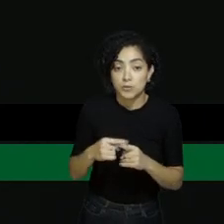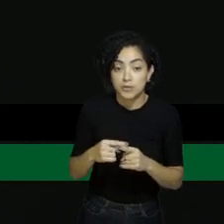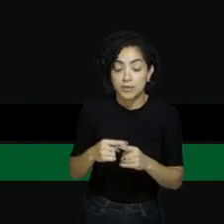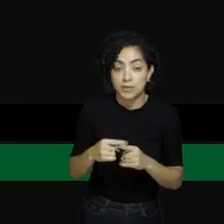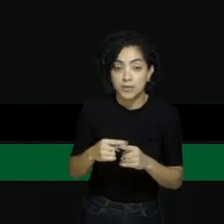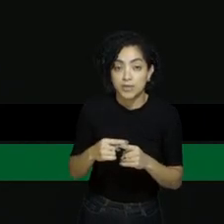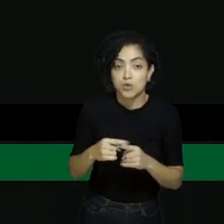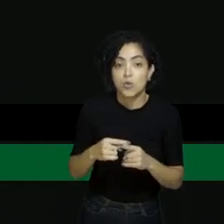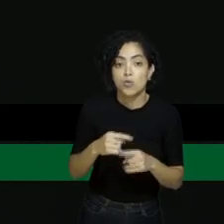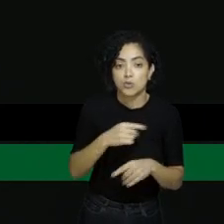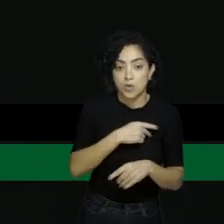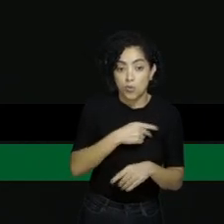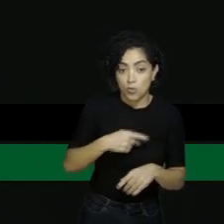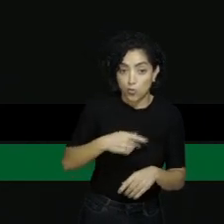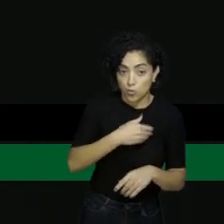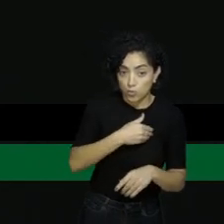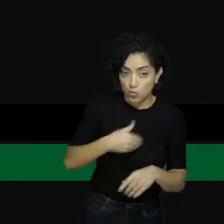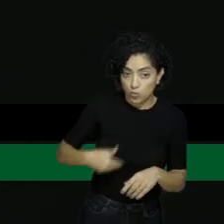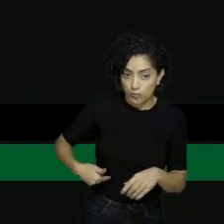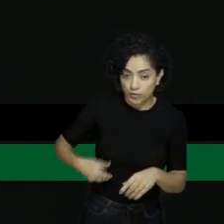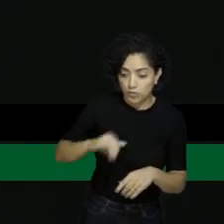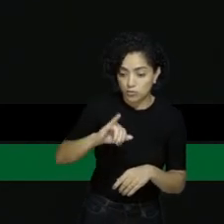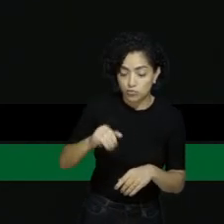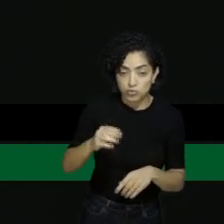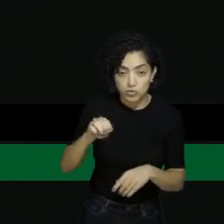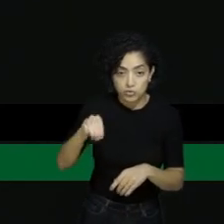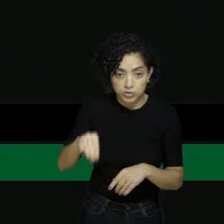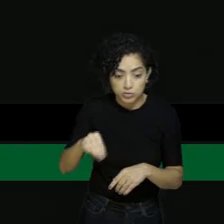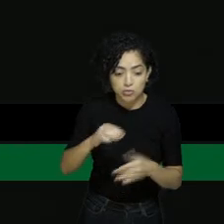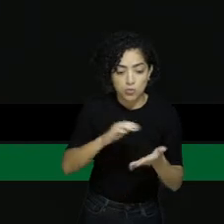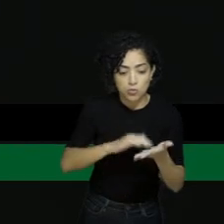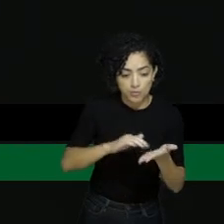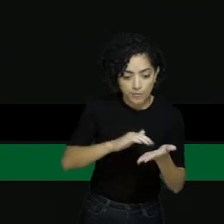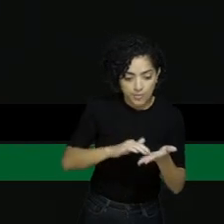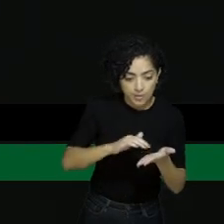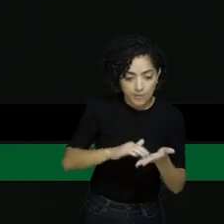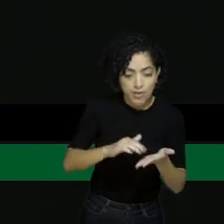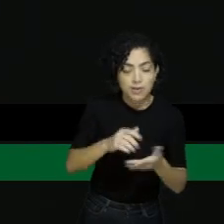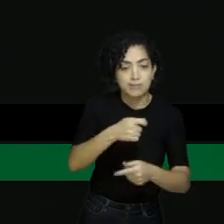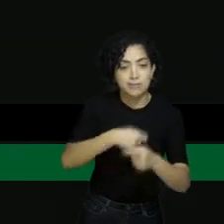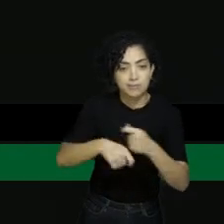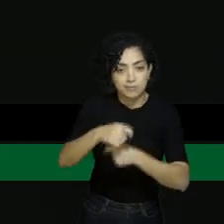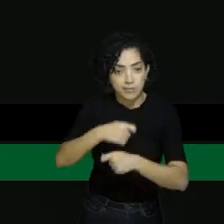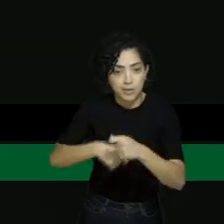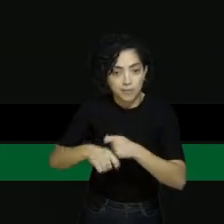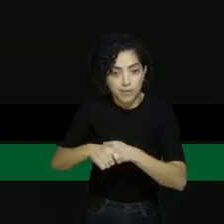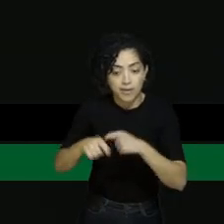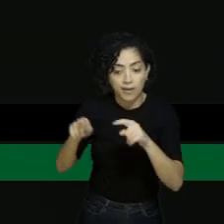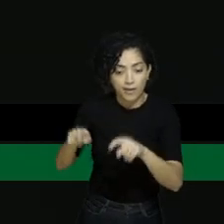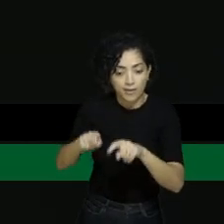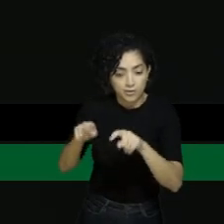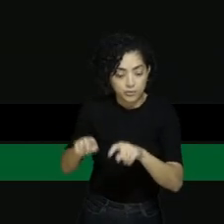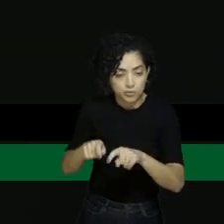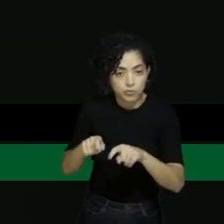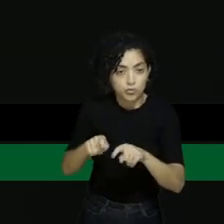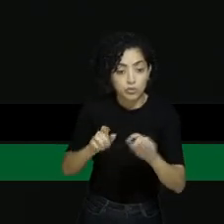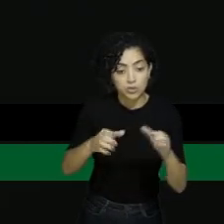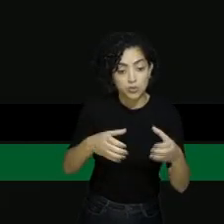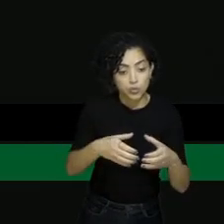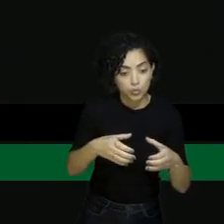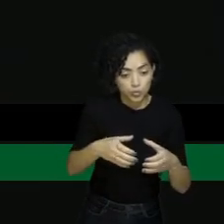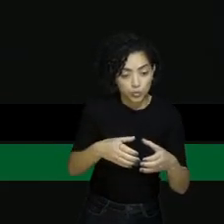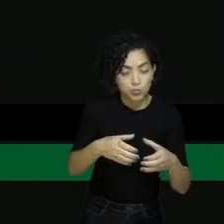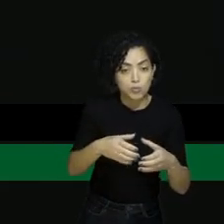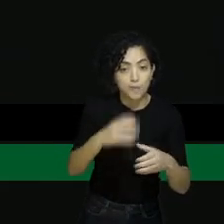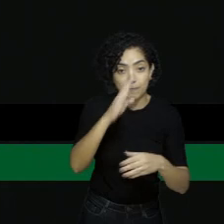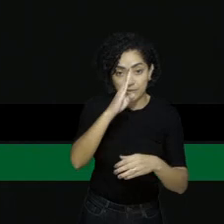governo Jorginho, através do seu secretário da Fazenda e também secretário da Agricultura, e a bancada, especialmente a bancada do